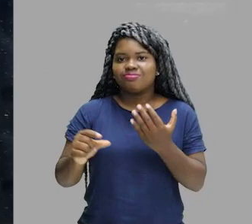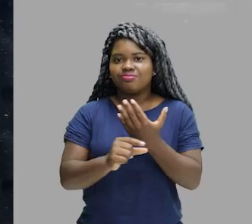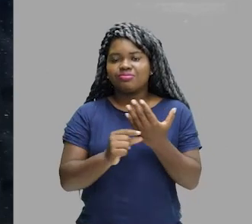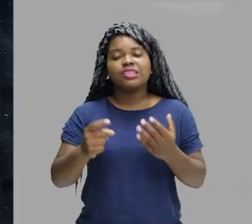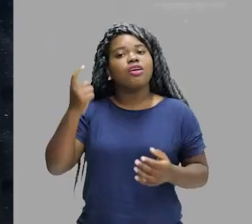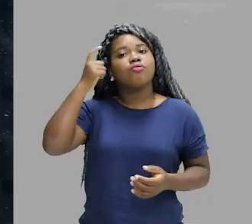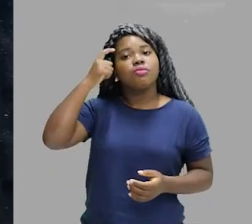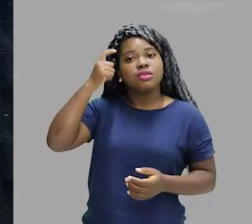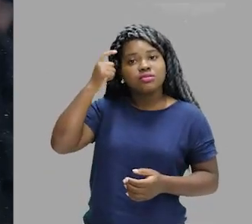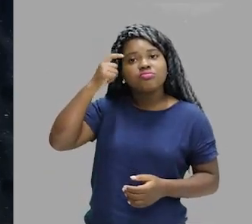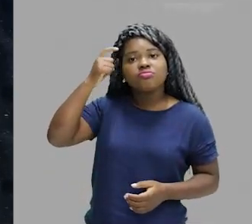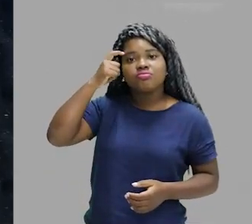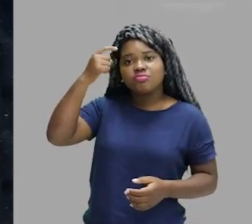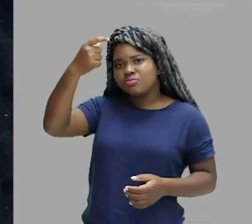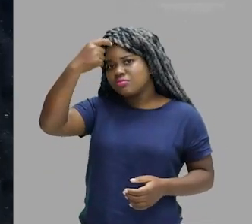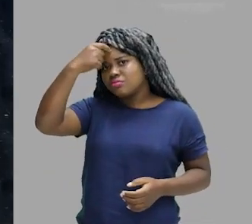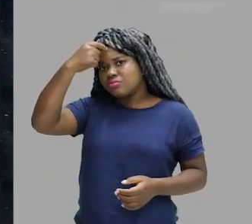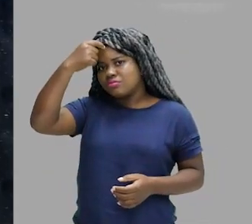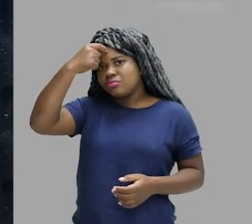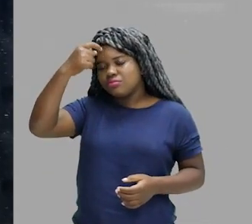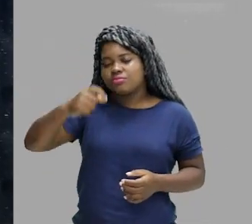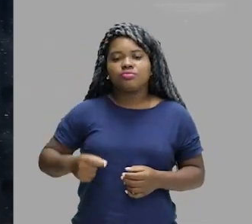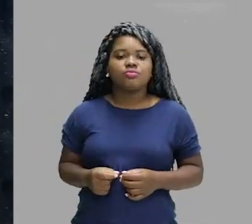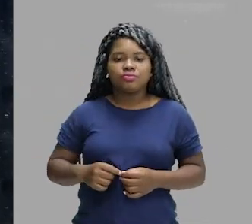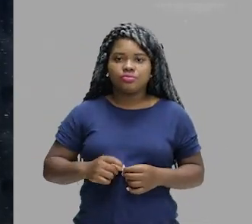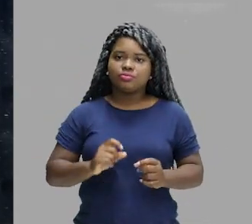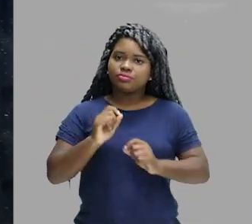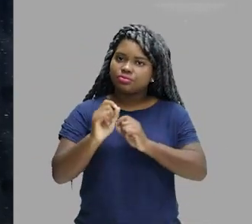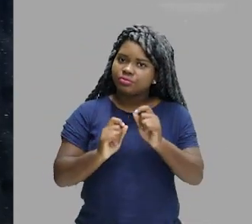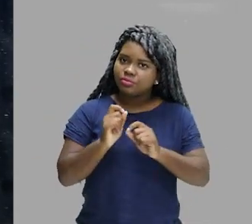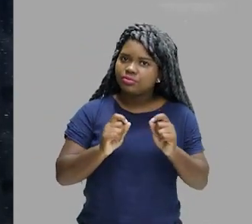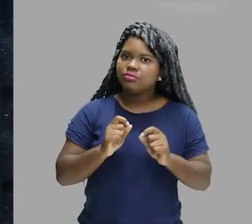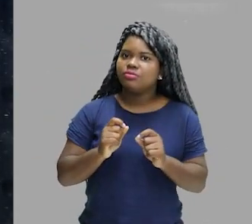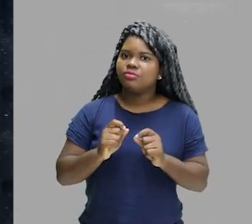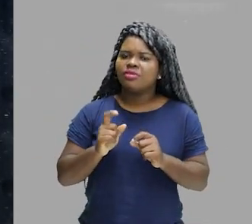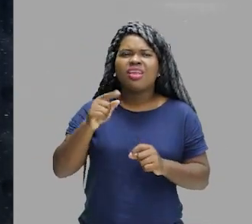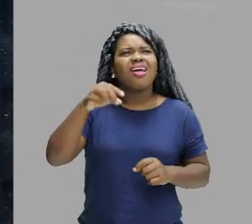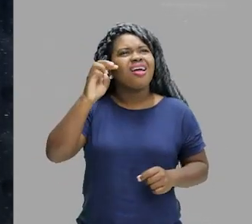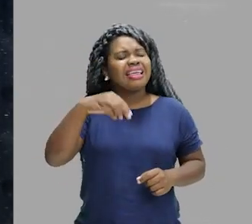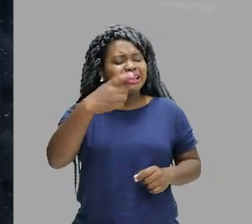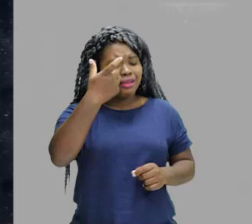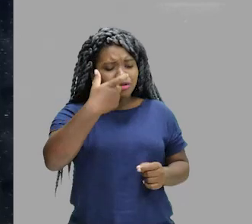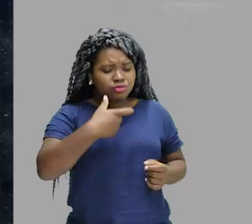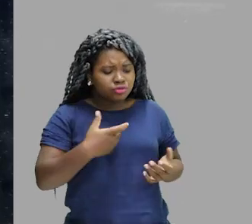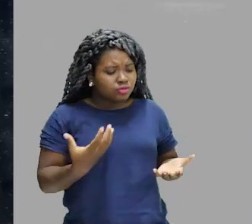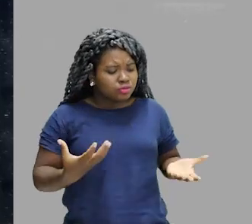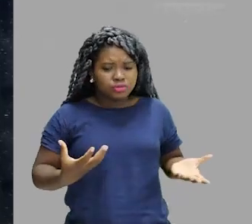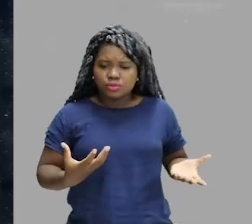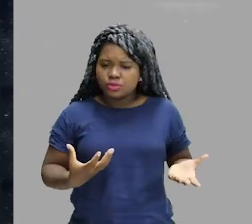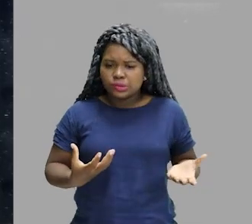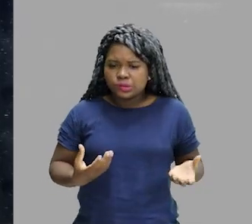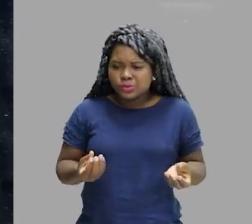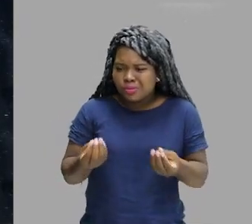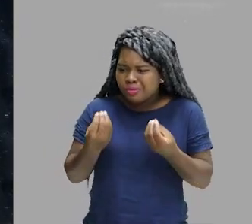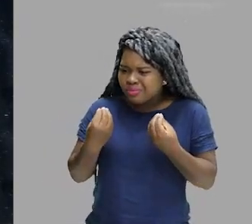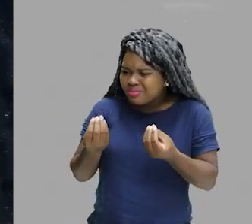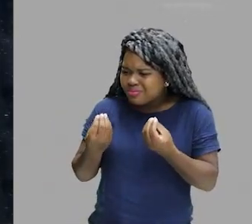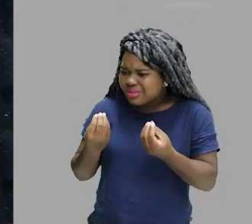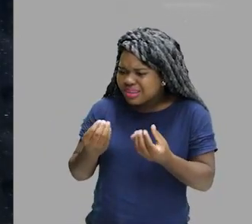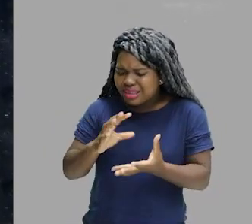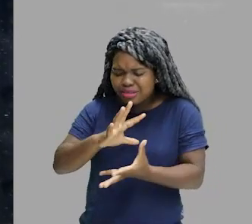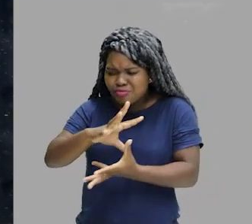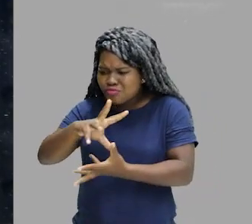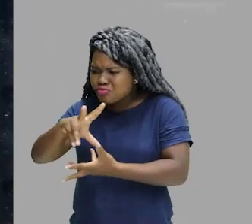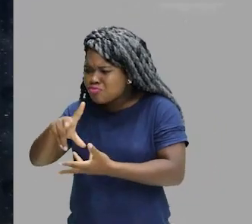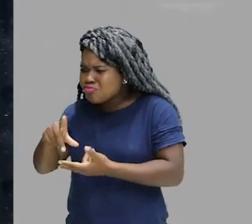Rodin, ele na verdade é aquilo que eu venho falando desde o início da aula. Quem eu sou? O que eu faço no mundo? Onde eu me